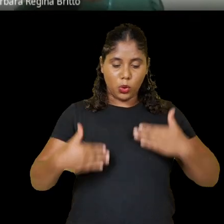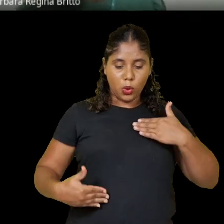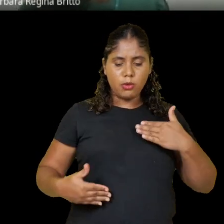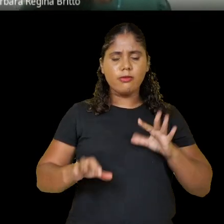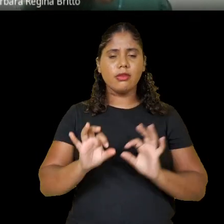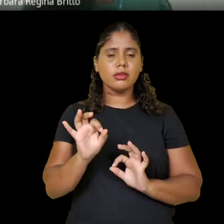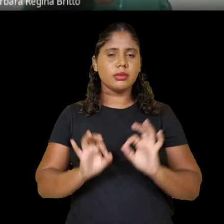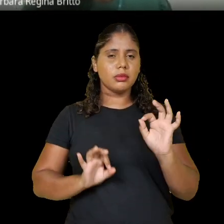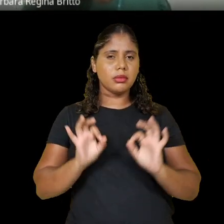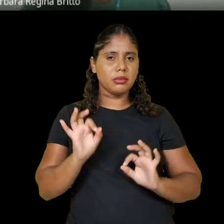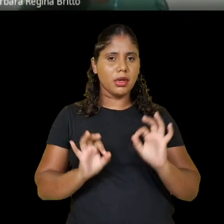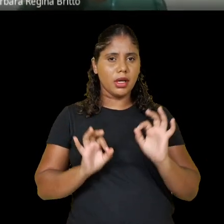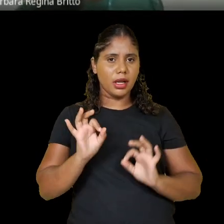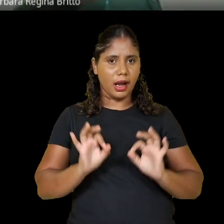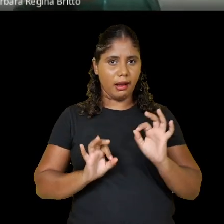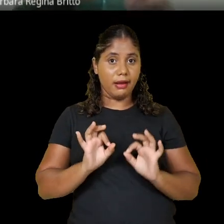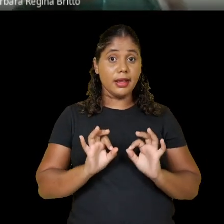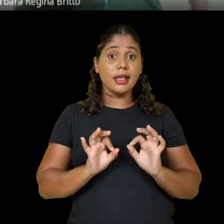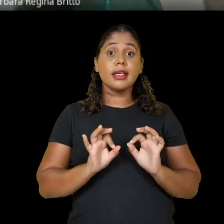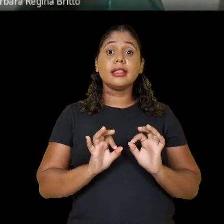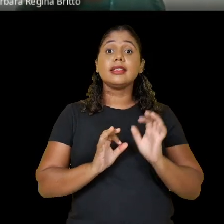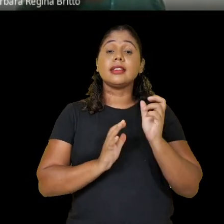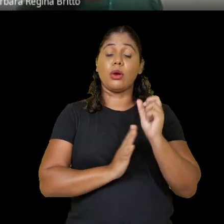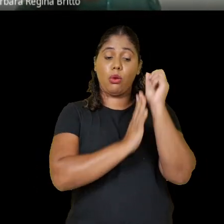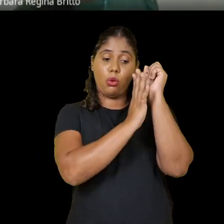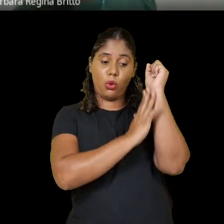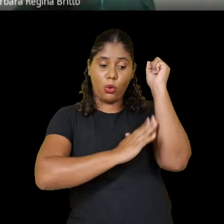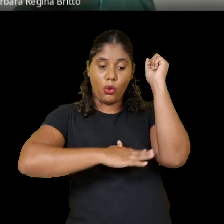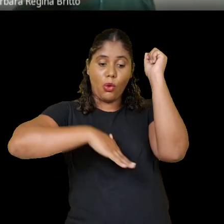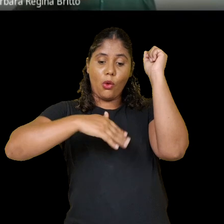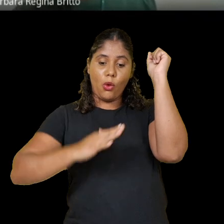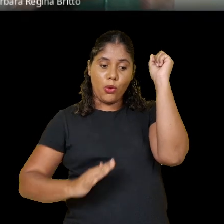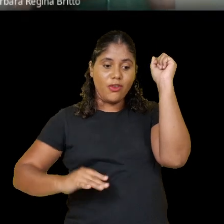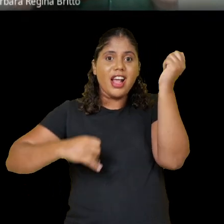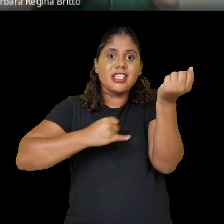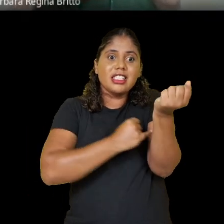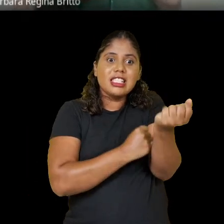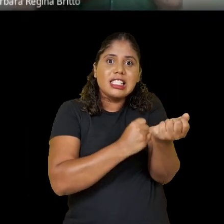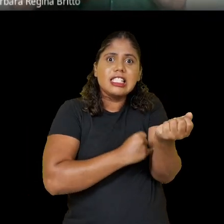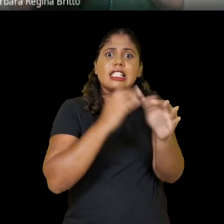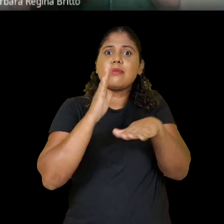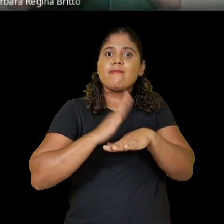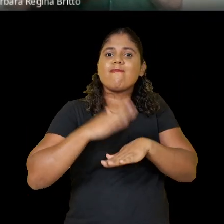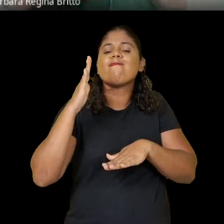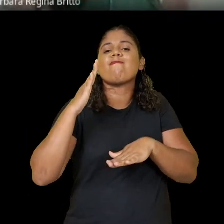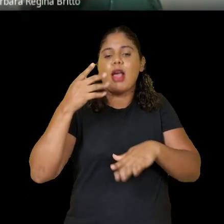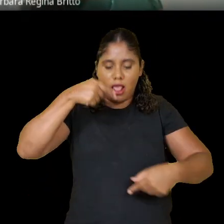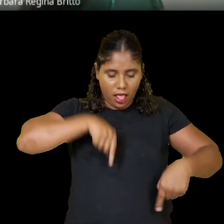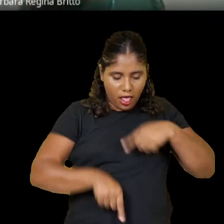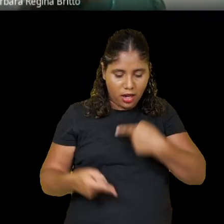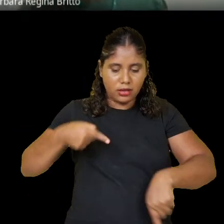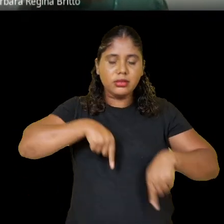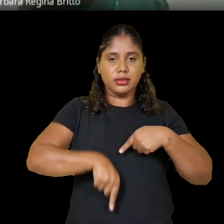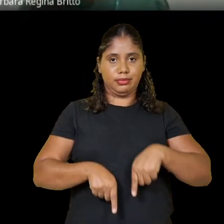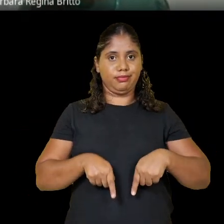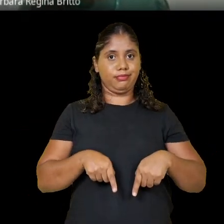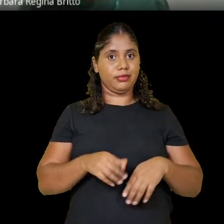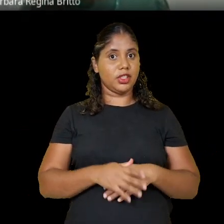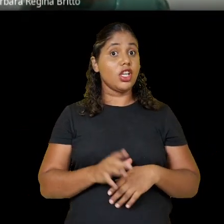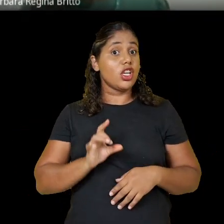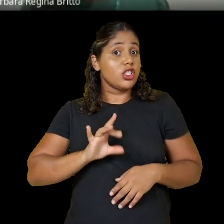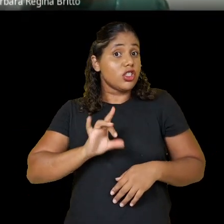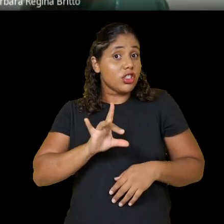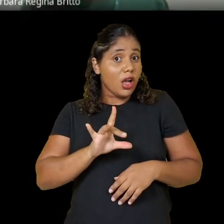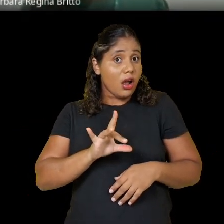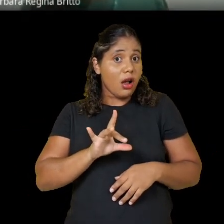preparação. Então, o volume plasmático ele vai aumentar. A gente vai ter mais sangue circulando, tá? Não